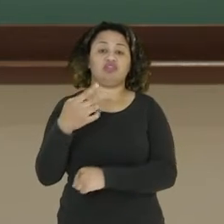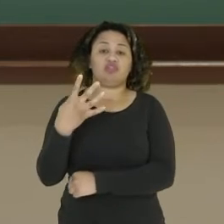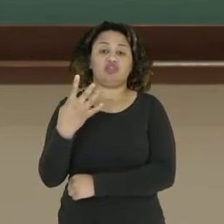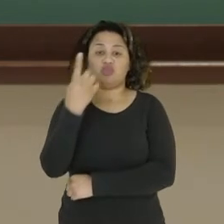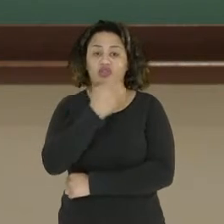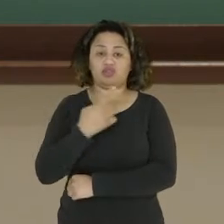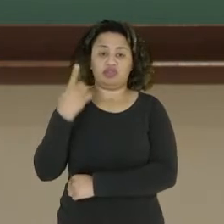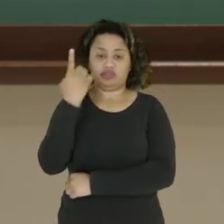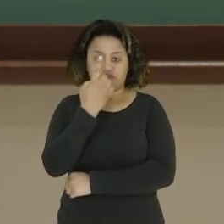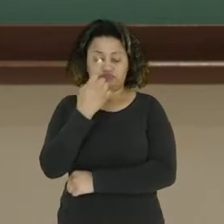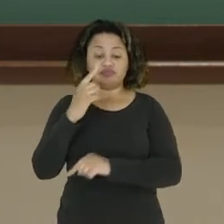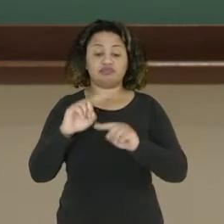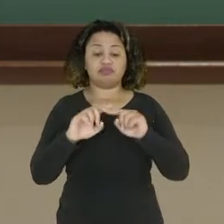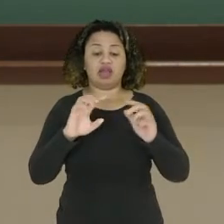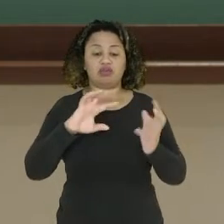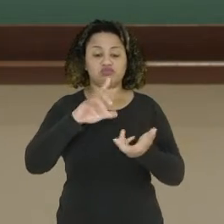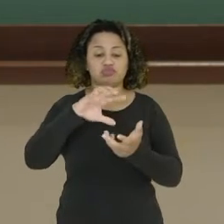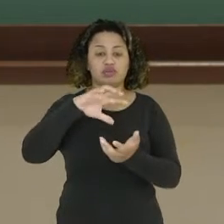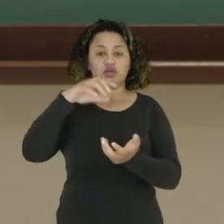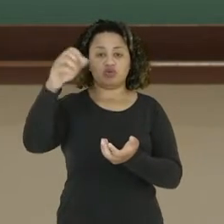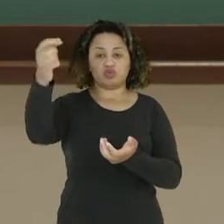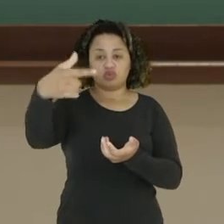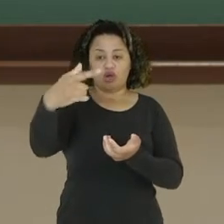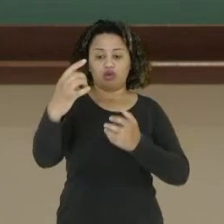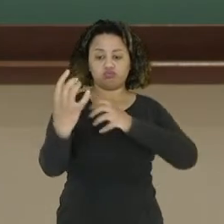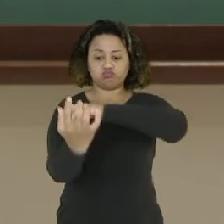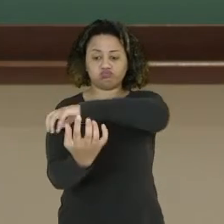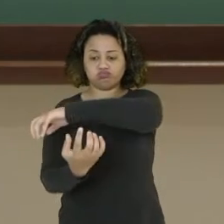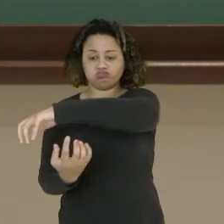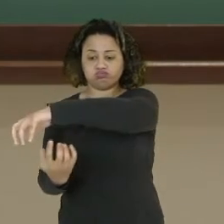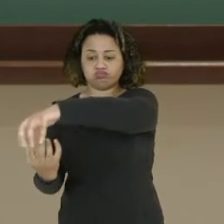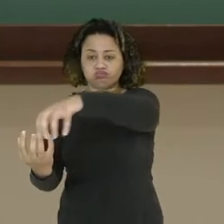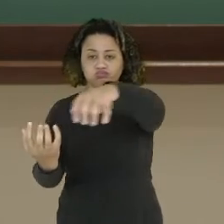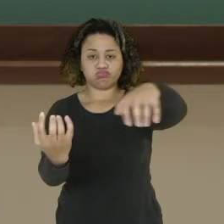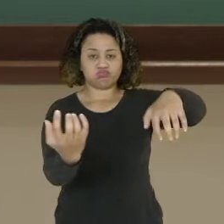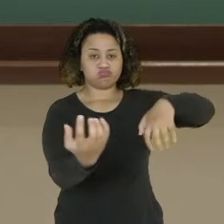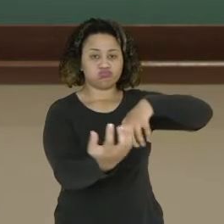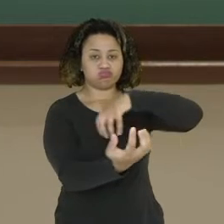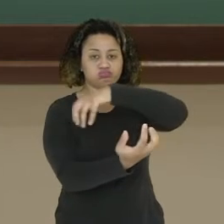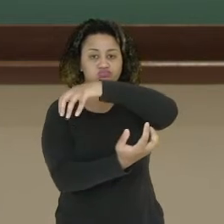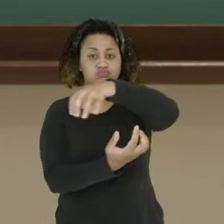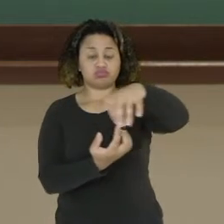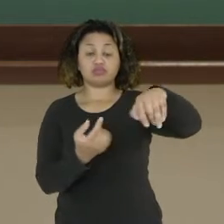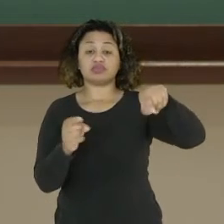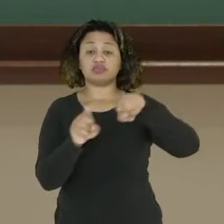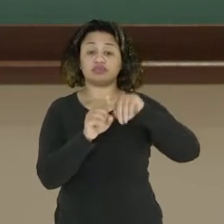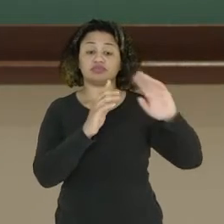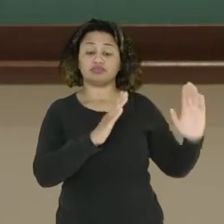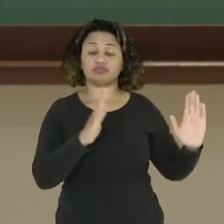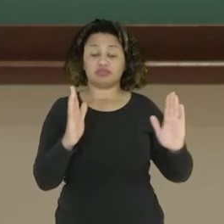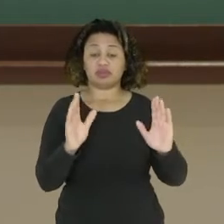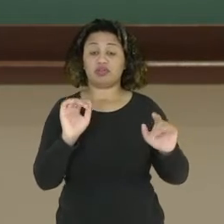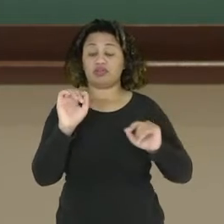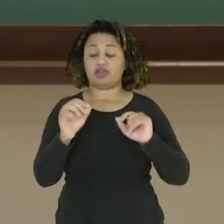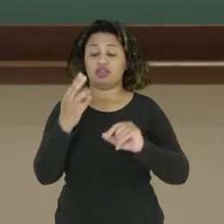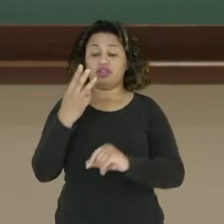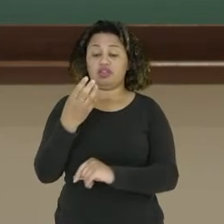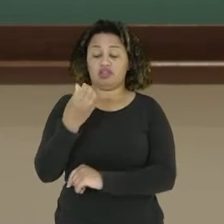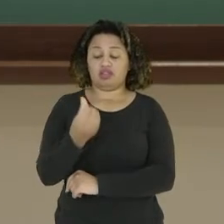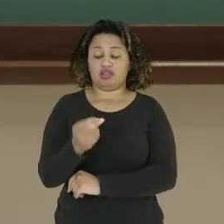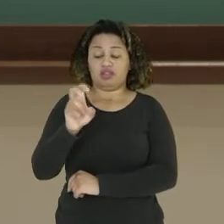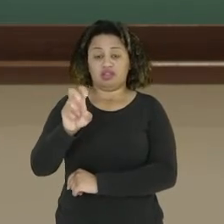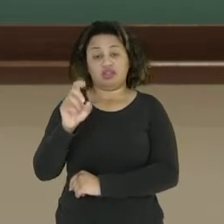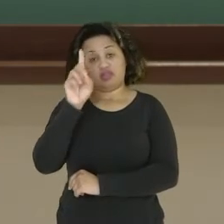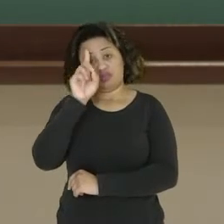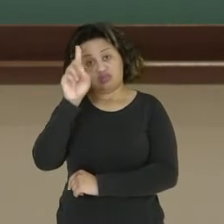No caso da translação da Terra em torno do Sol, isso também é periódico. A cada 365 dias, a Terra dá